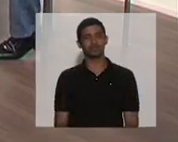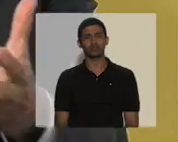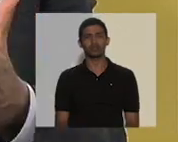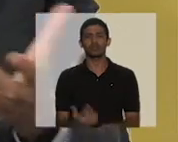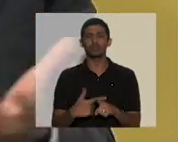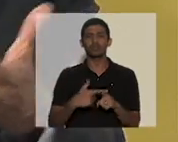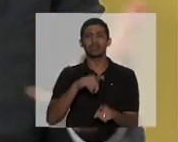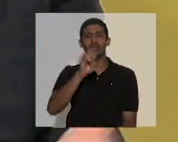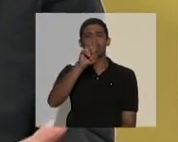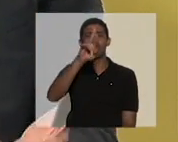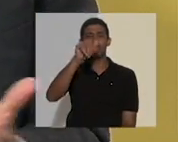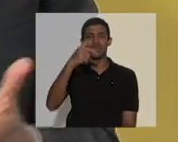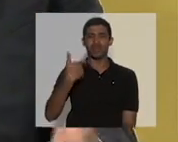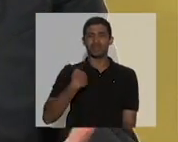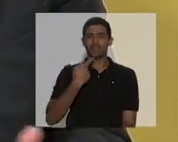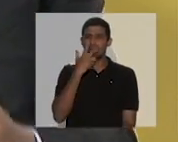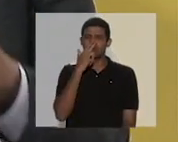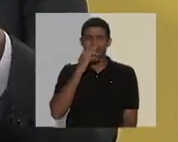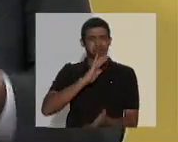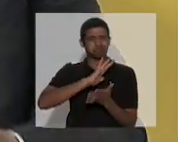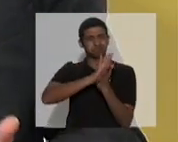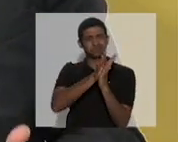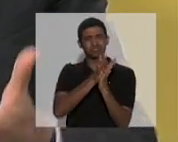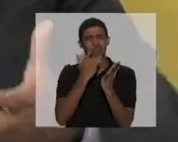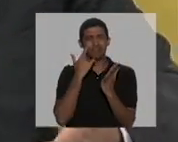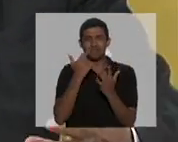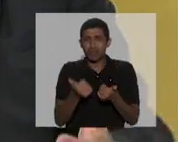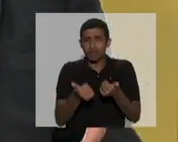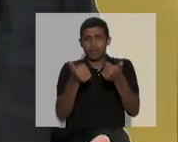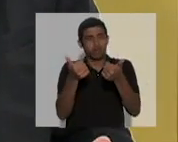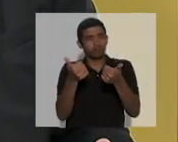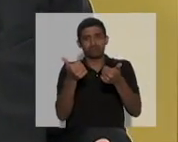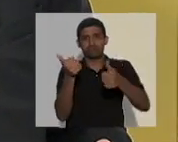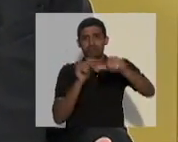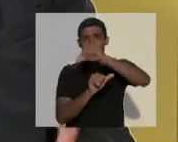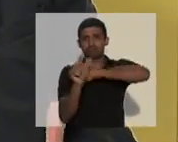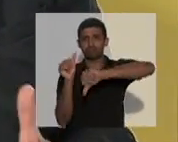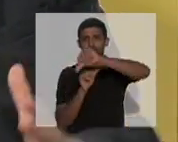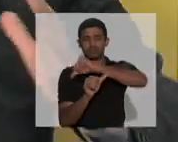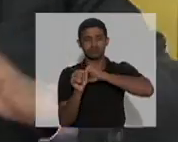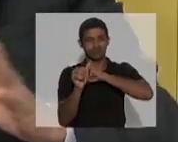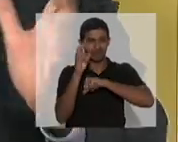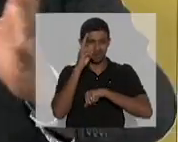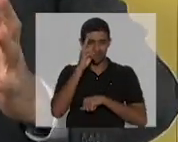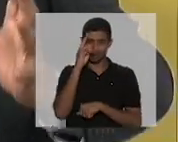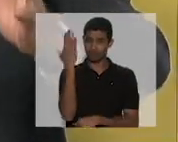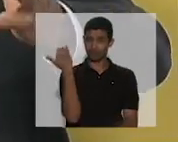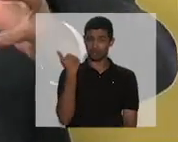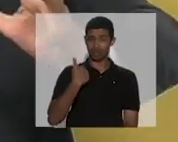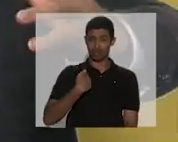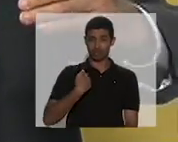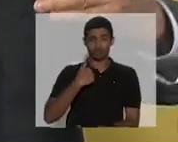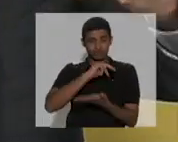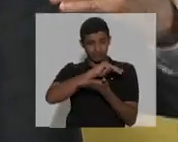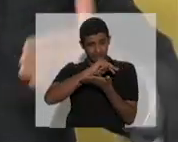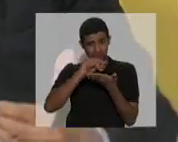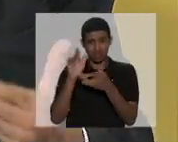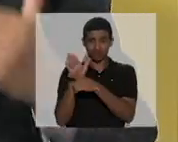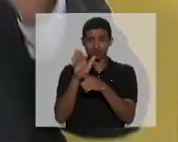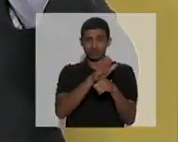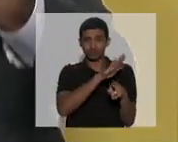Vargas está sendo destruída naquilo que há de melhor que vem da Era Vargas. Então, quando eu falo assim, a estrutura da Era Vargas, não.